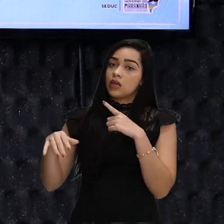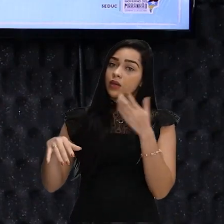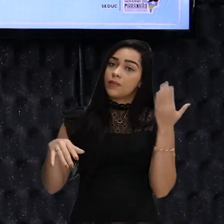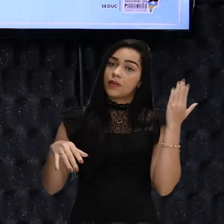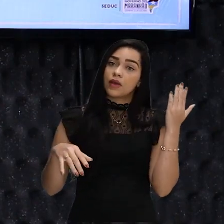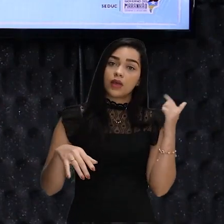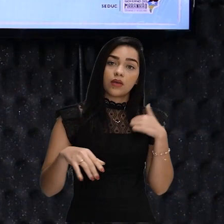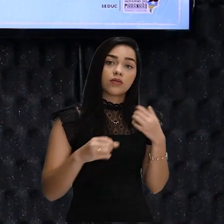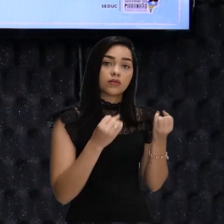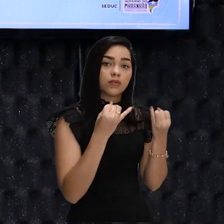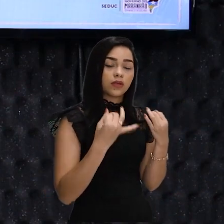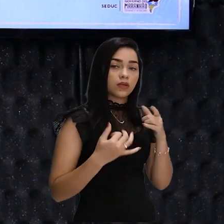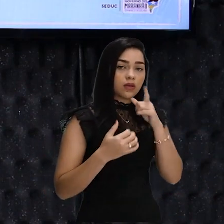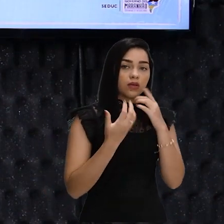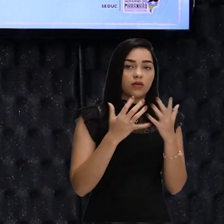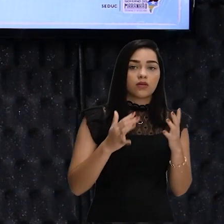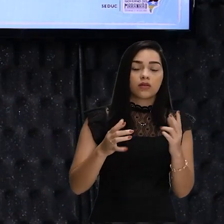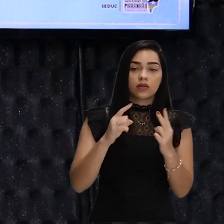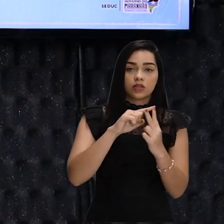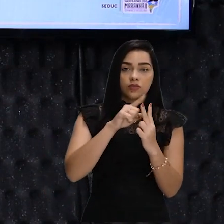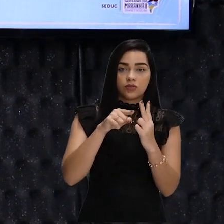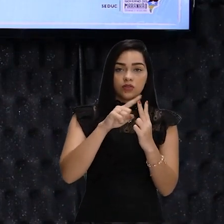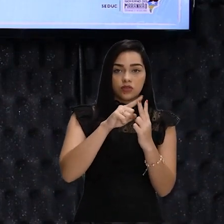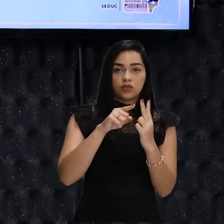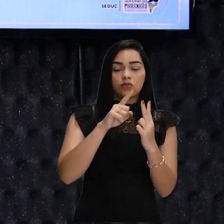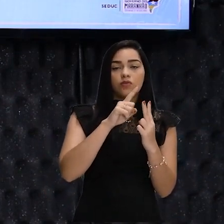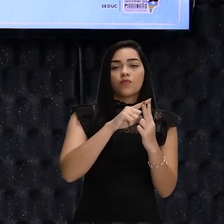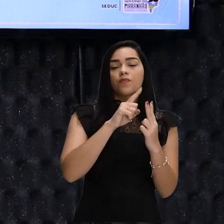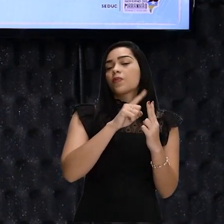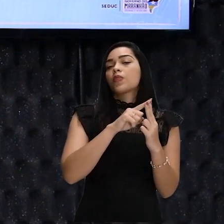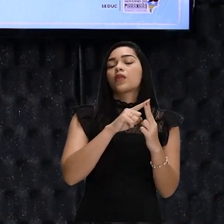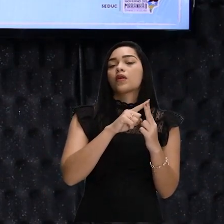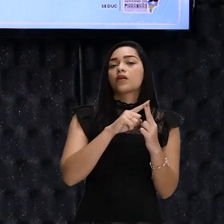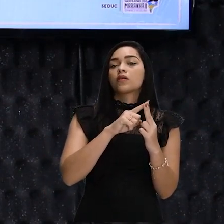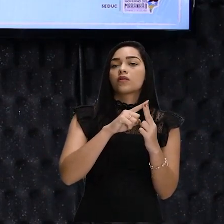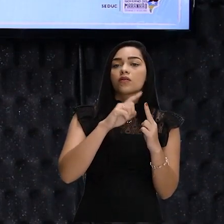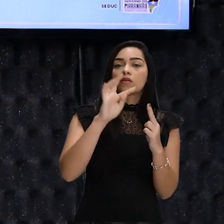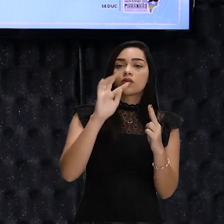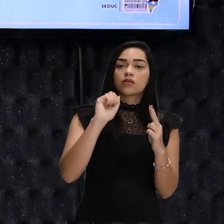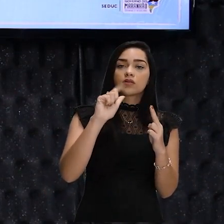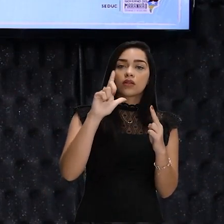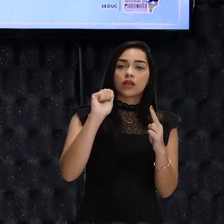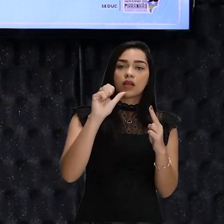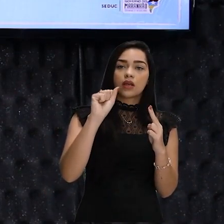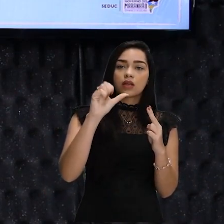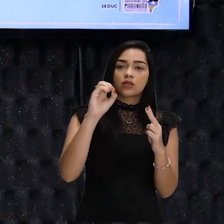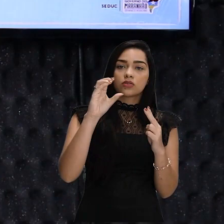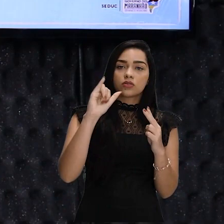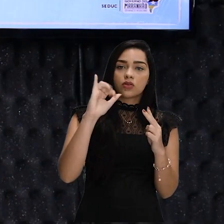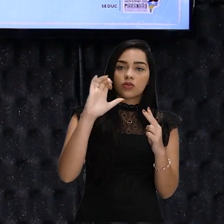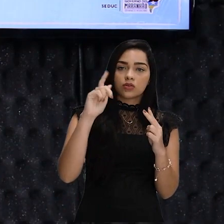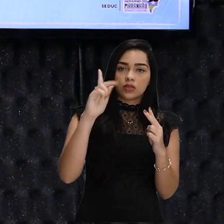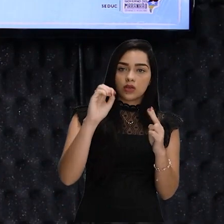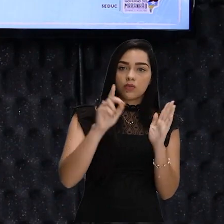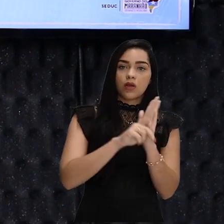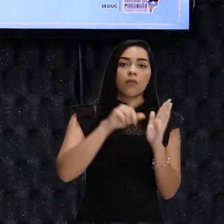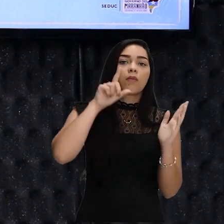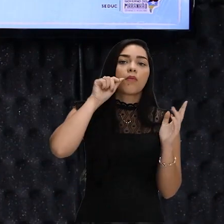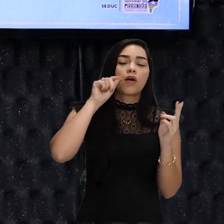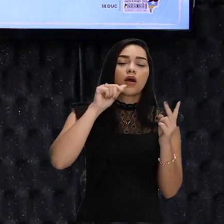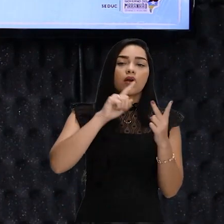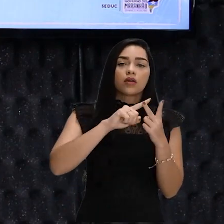ambiente aquático que era dividido em dois tipos de biociclo. Eu tinha o talassociclo, que era de água salgada, e